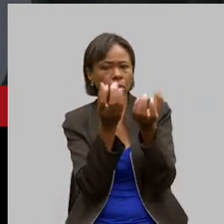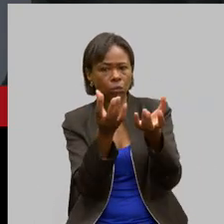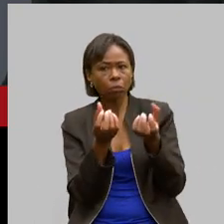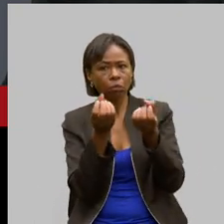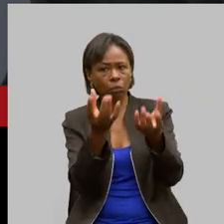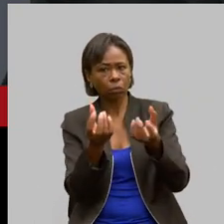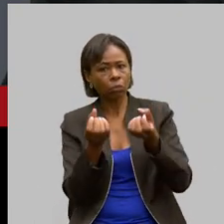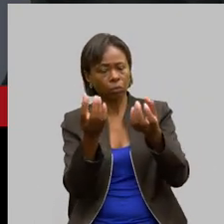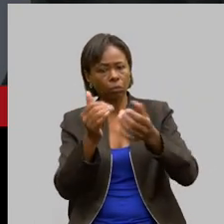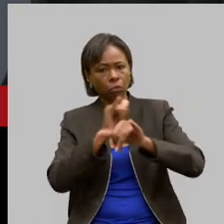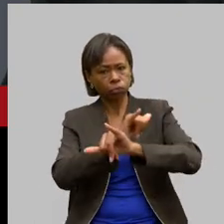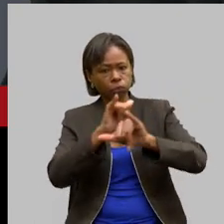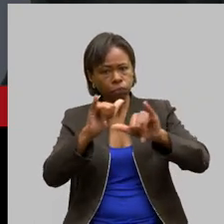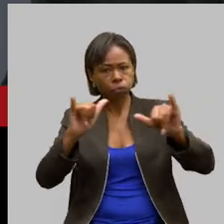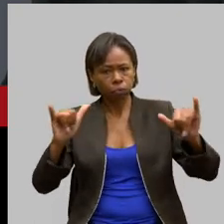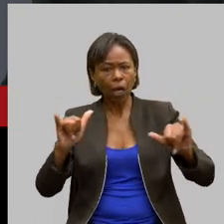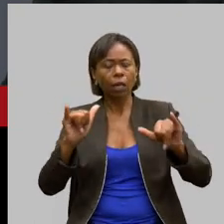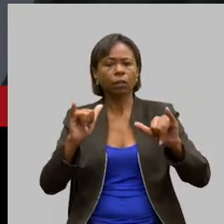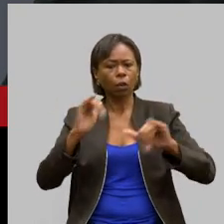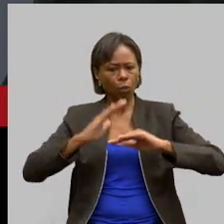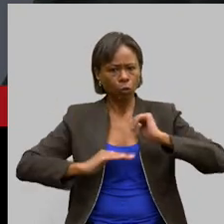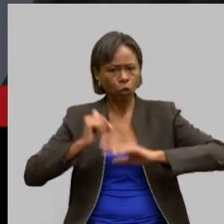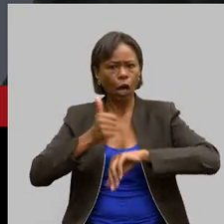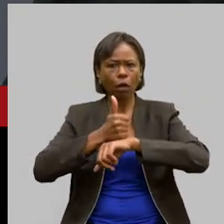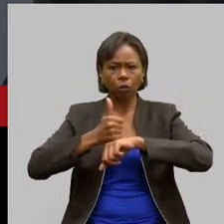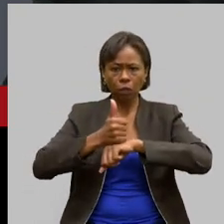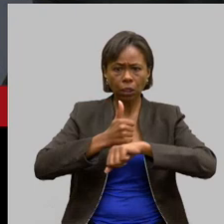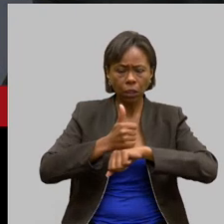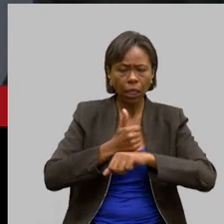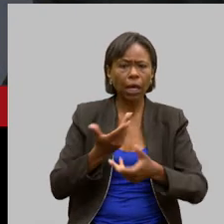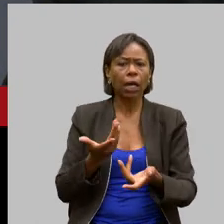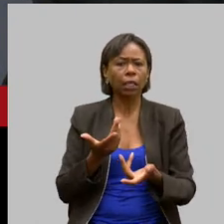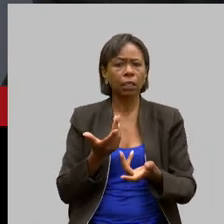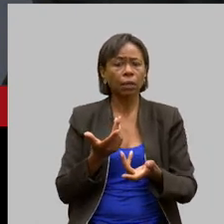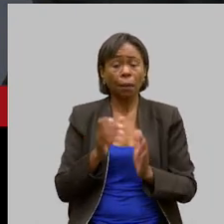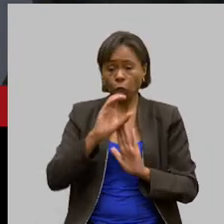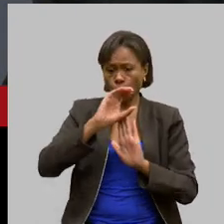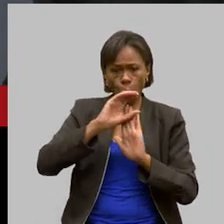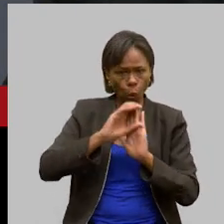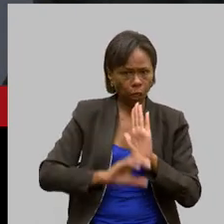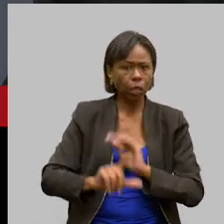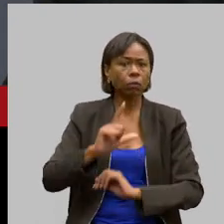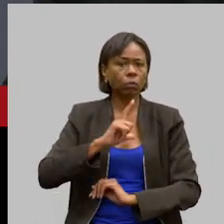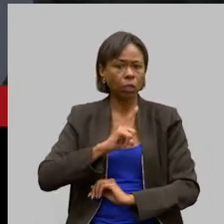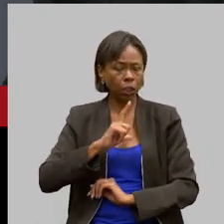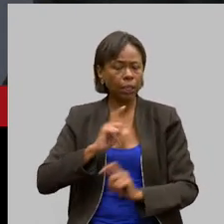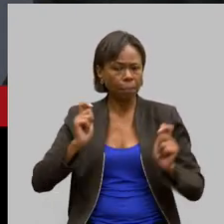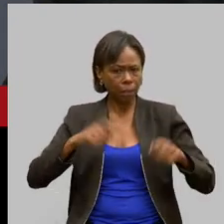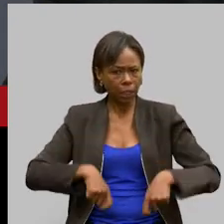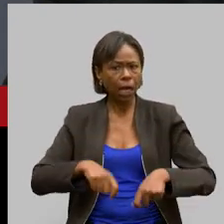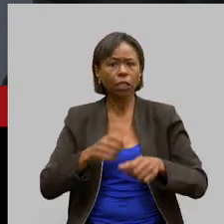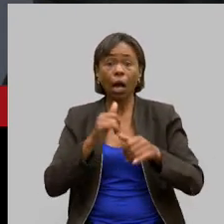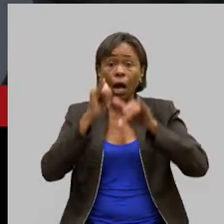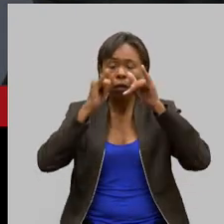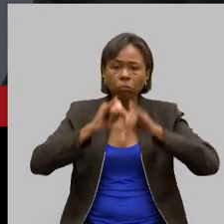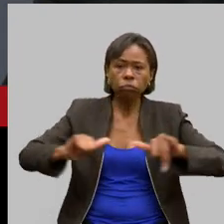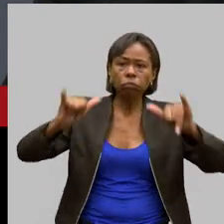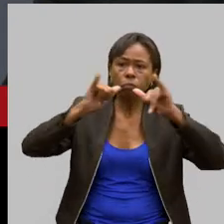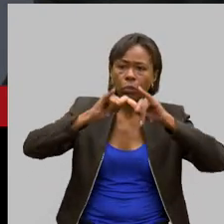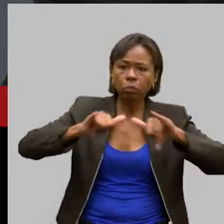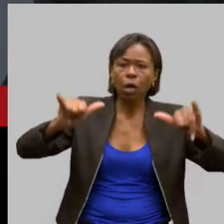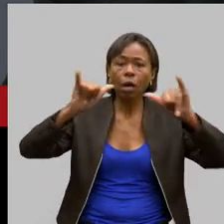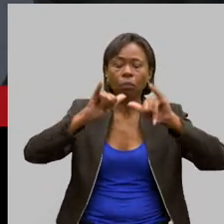profissionais técnicos com currículo reconhecido capacitado e começaram a surgir vários